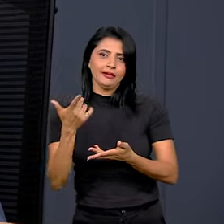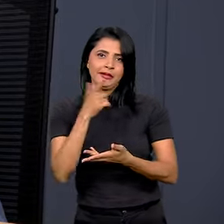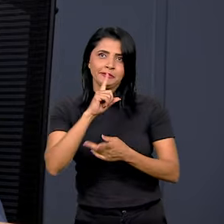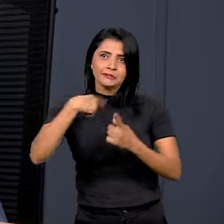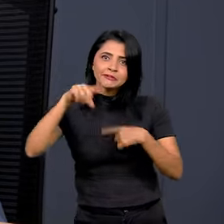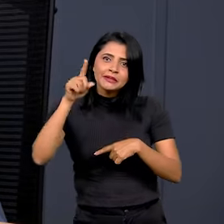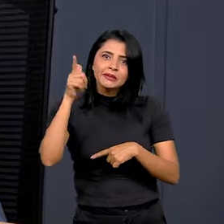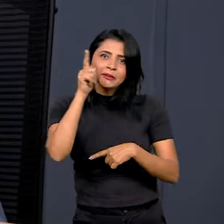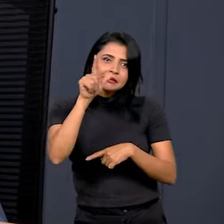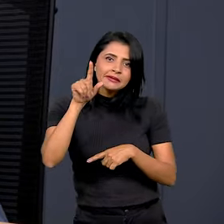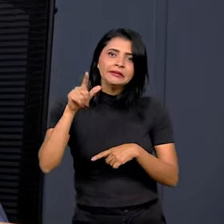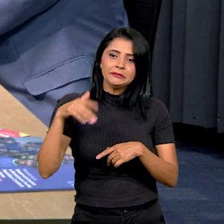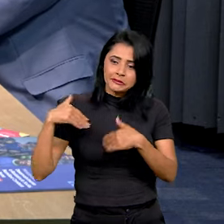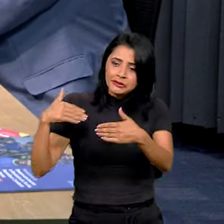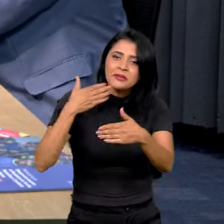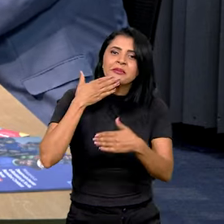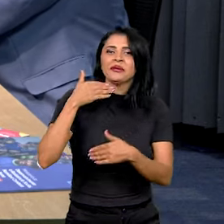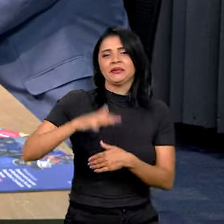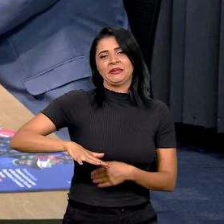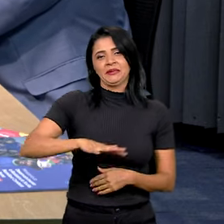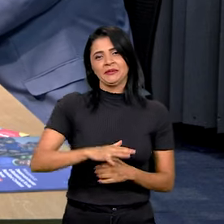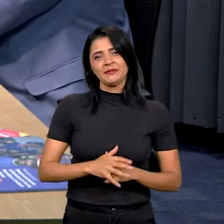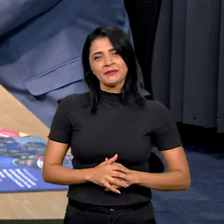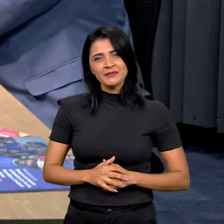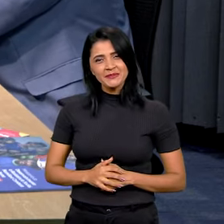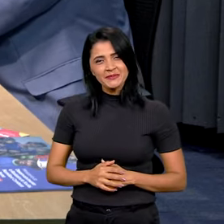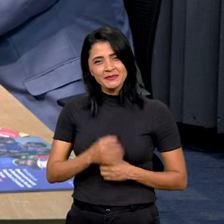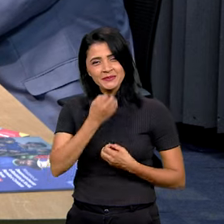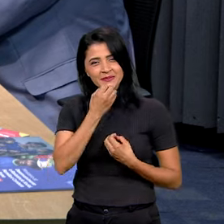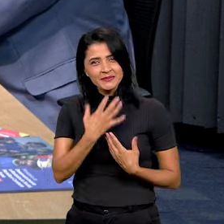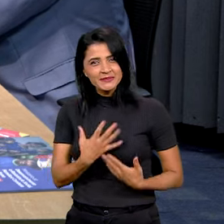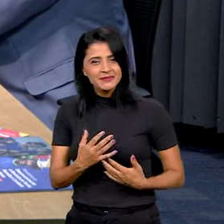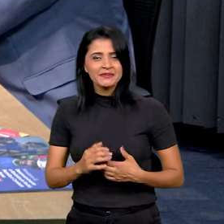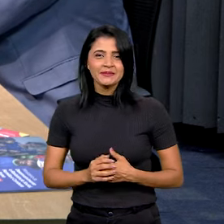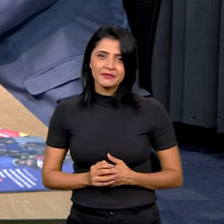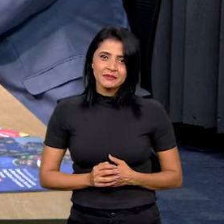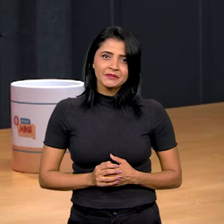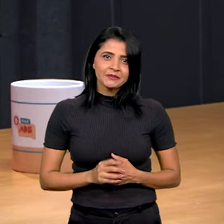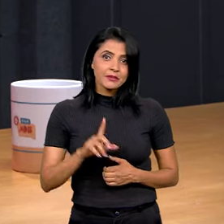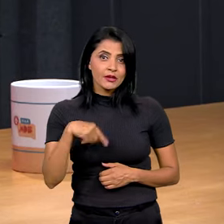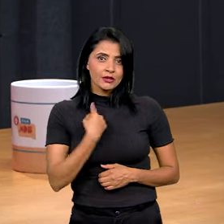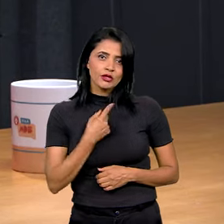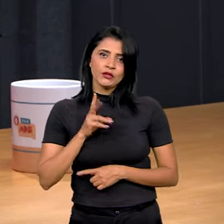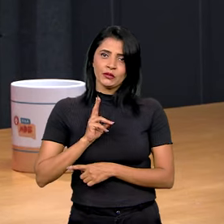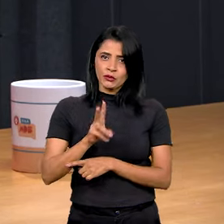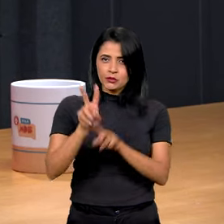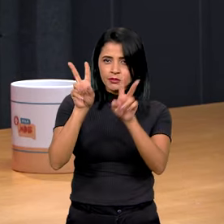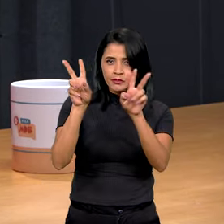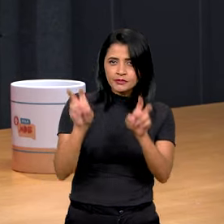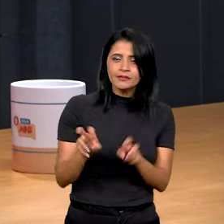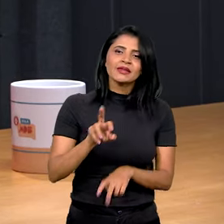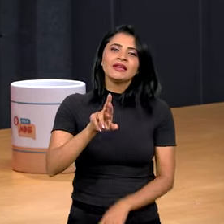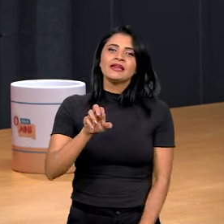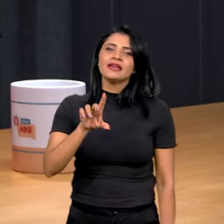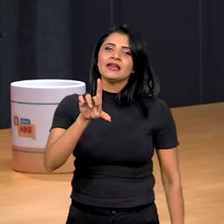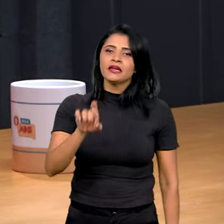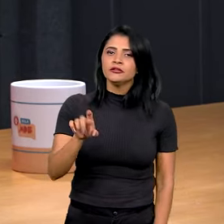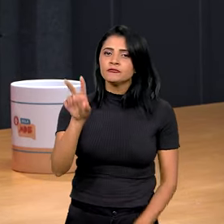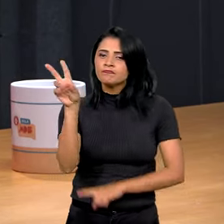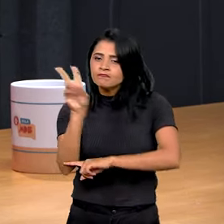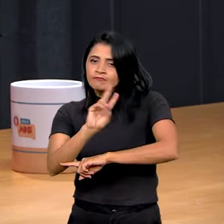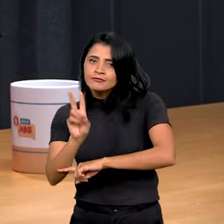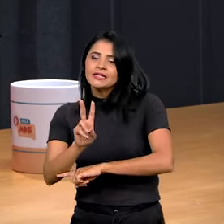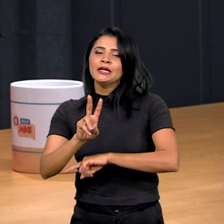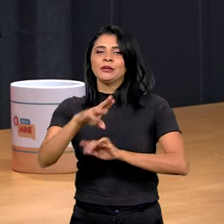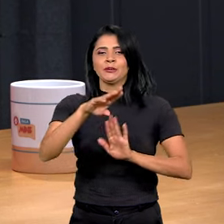conseguindo sucesso relativo aí cada vez maior nesse sentido que bom nós vamos continuar falando sobre a de